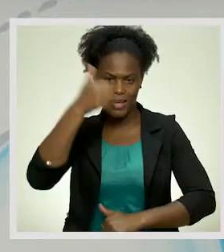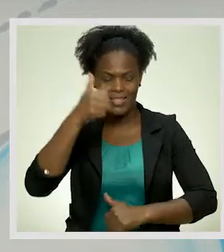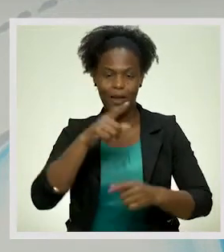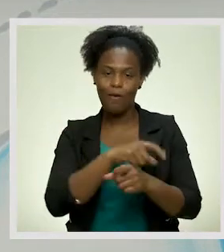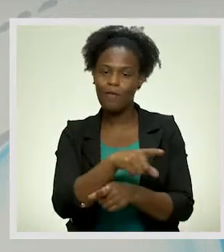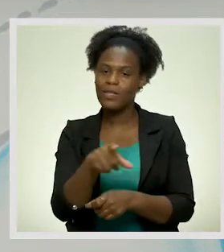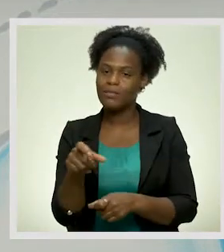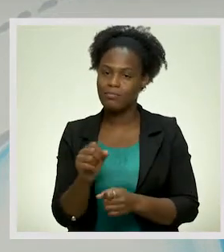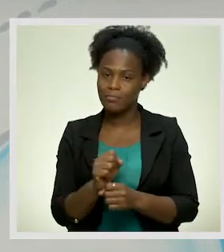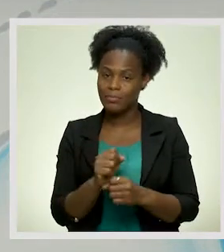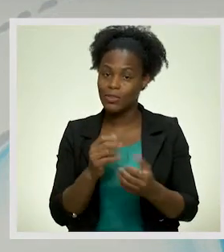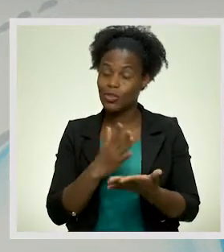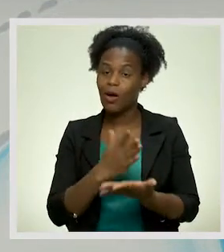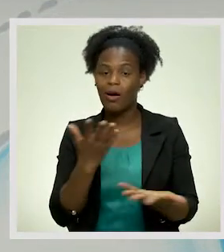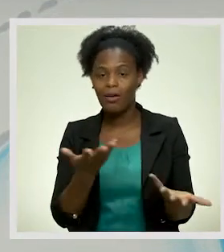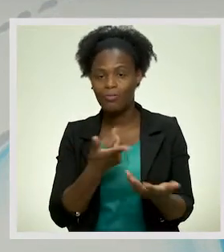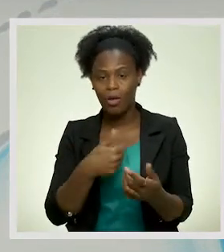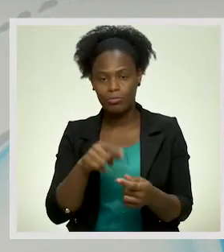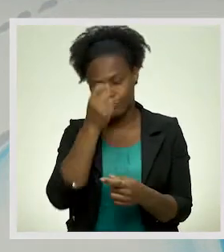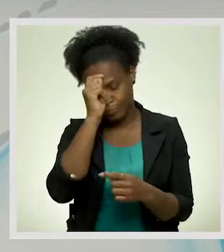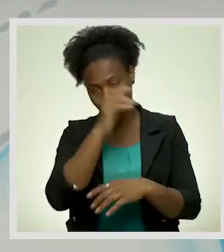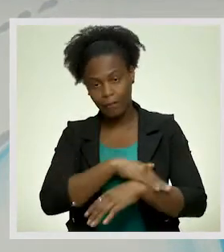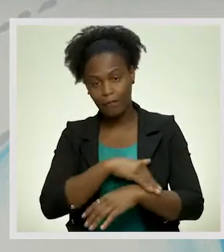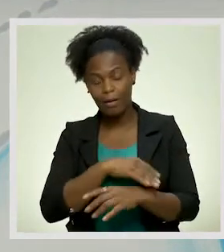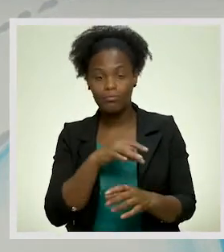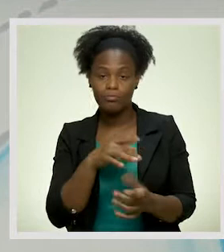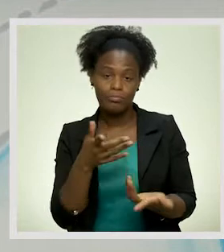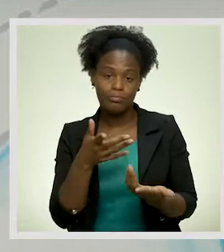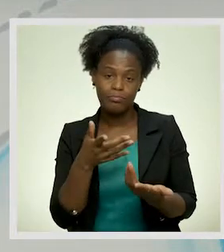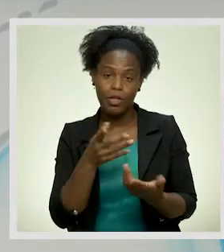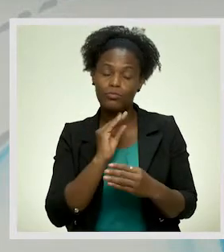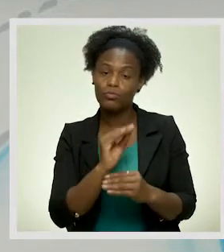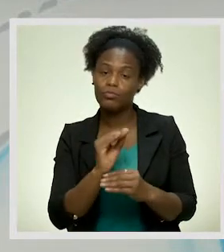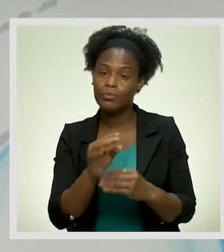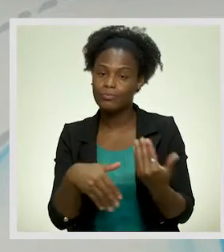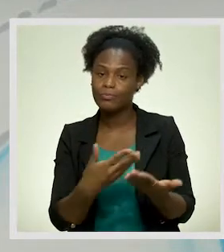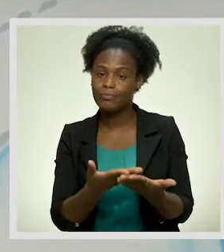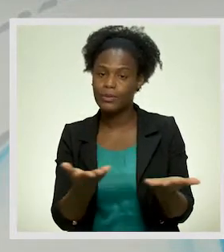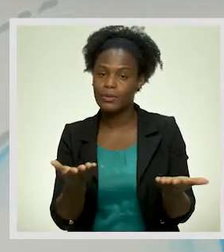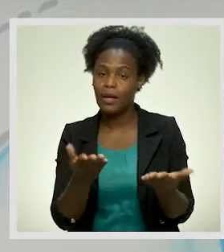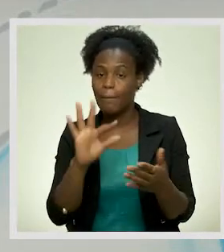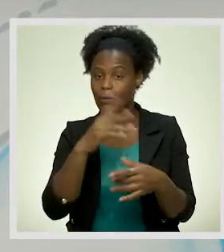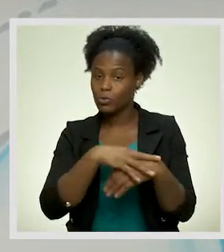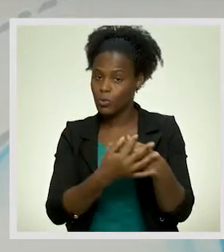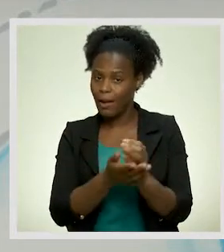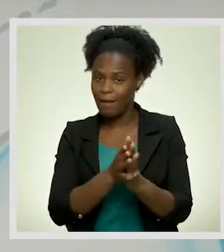Covid. Basta seguir as recomendações passadas. Lavem as